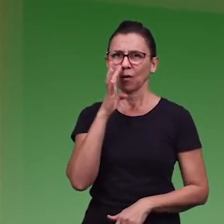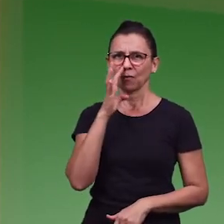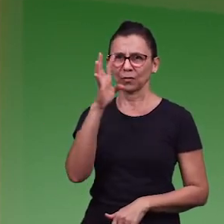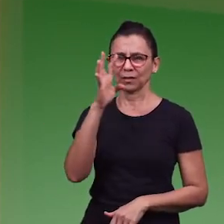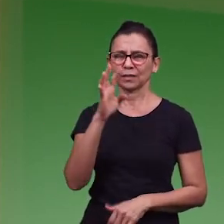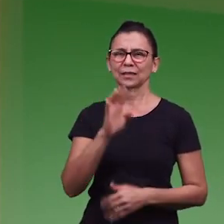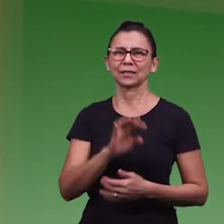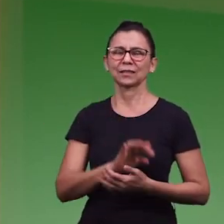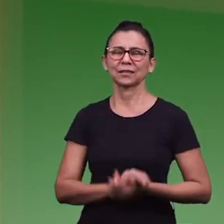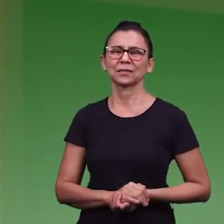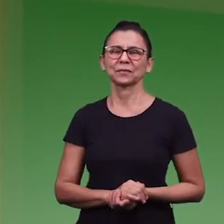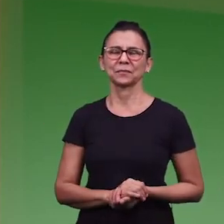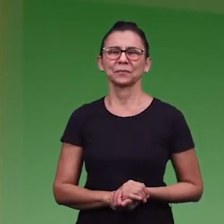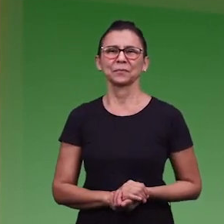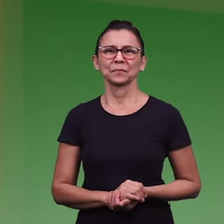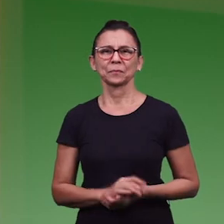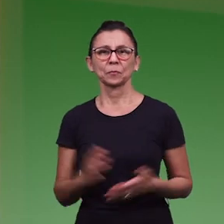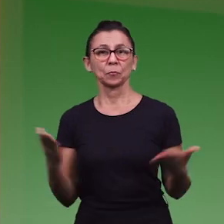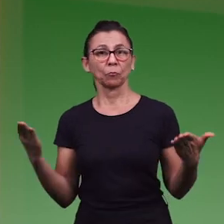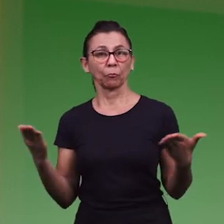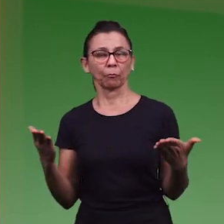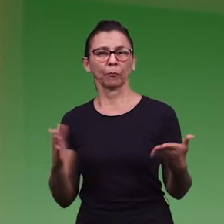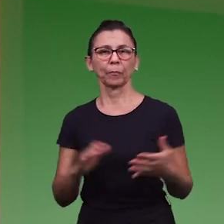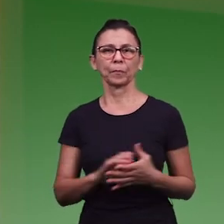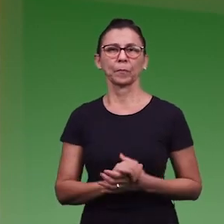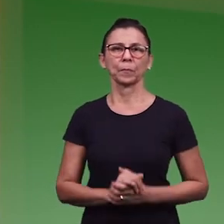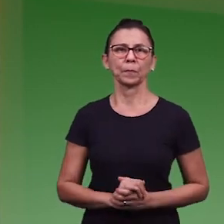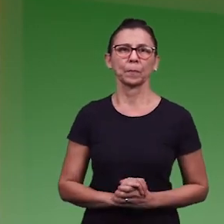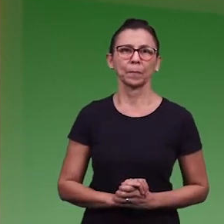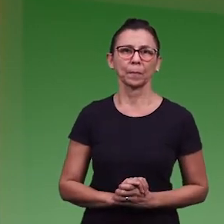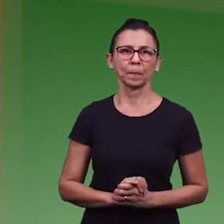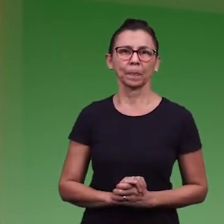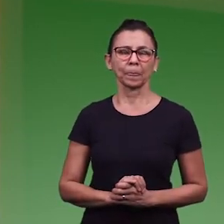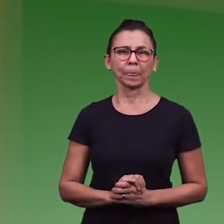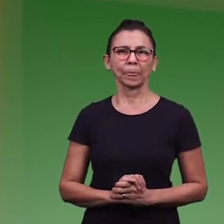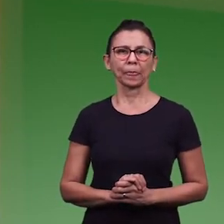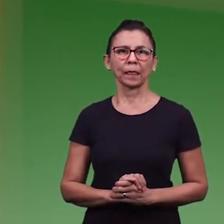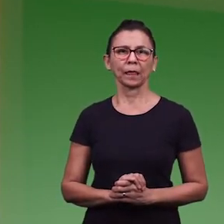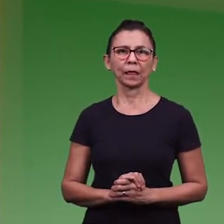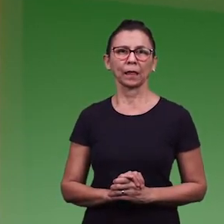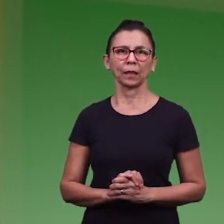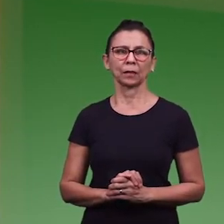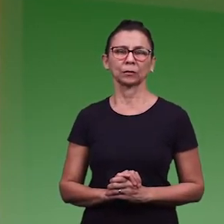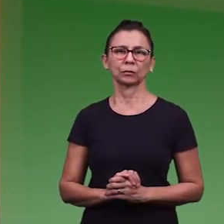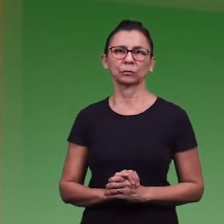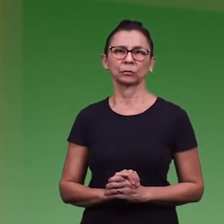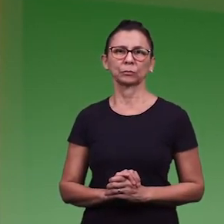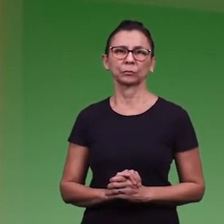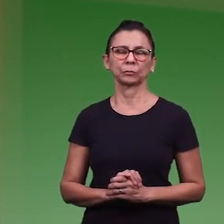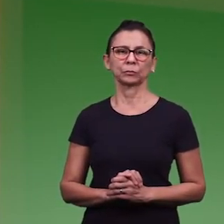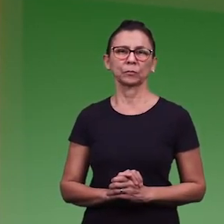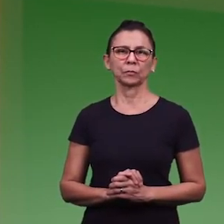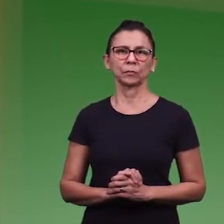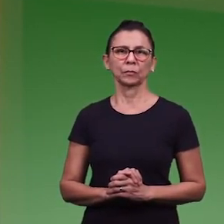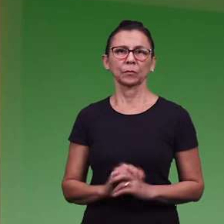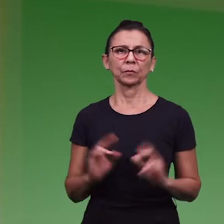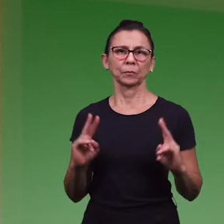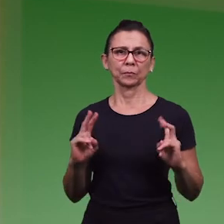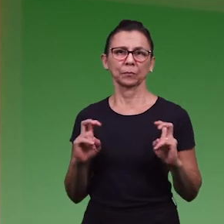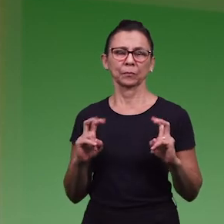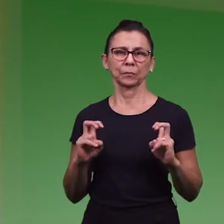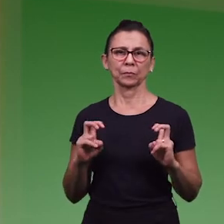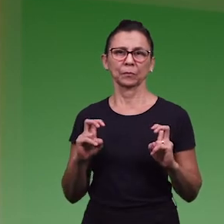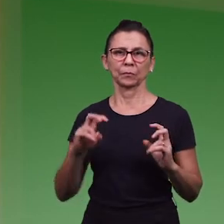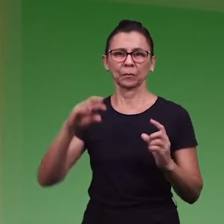programa Conversas Bíblicas. E hoje nós vamos abordar o terceiro e último programa do tema, ou abordando o tema,